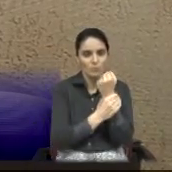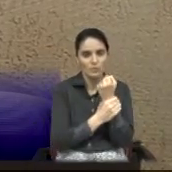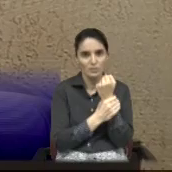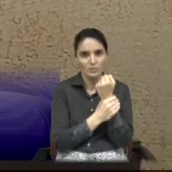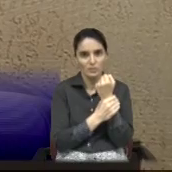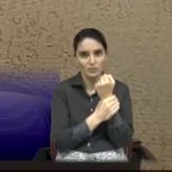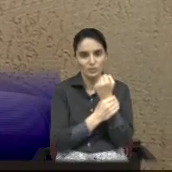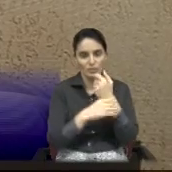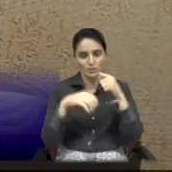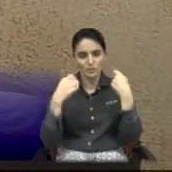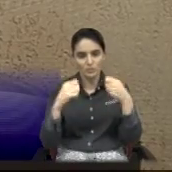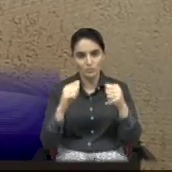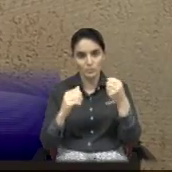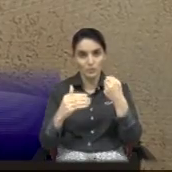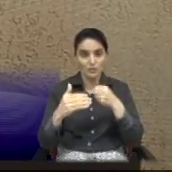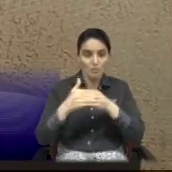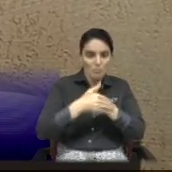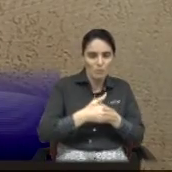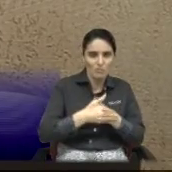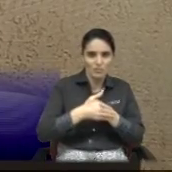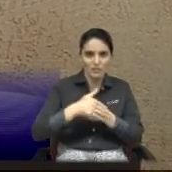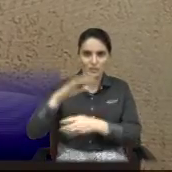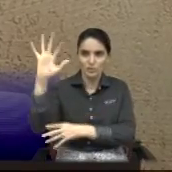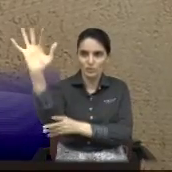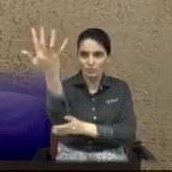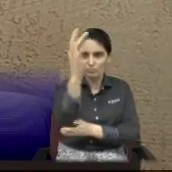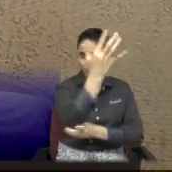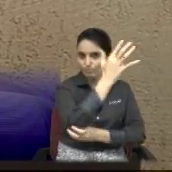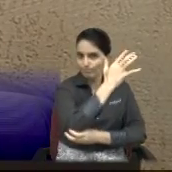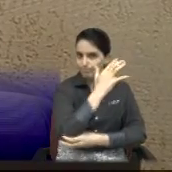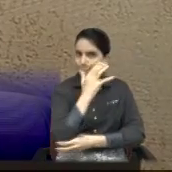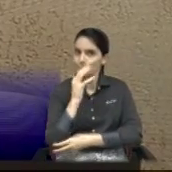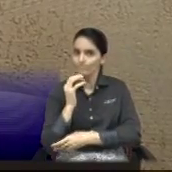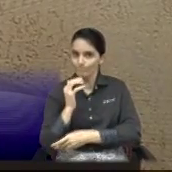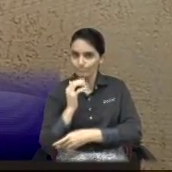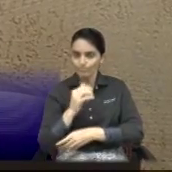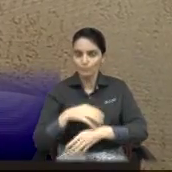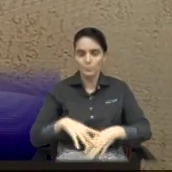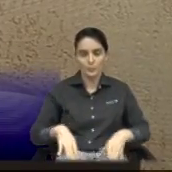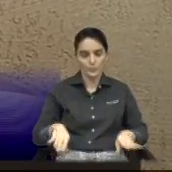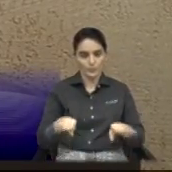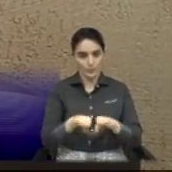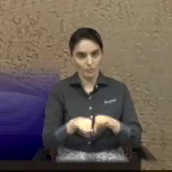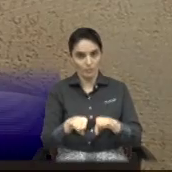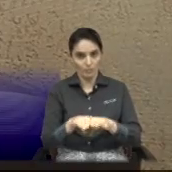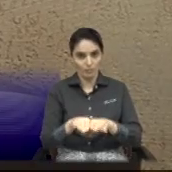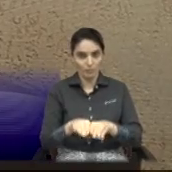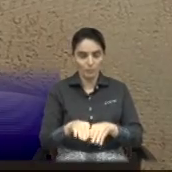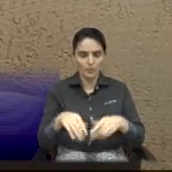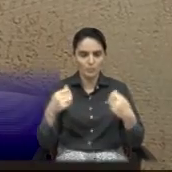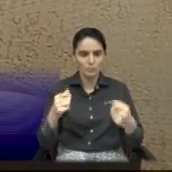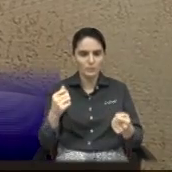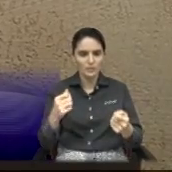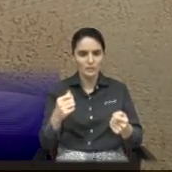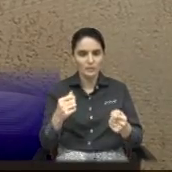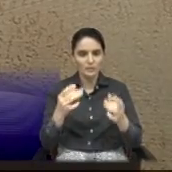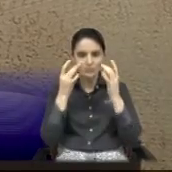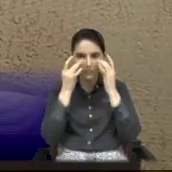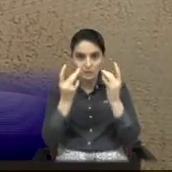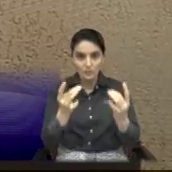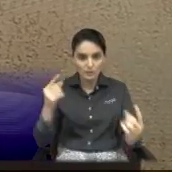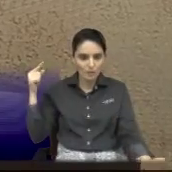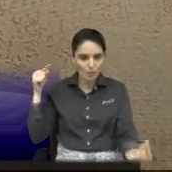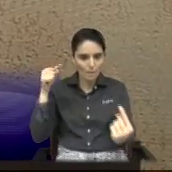para a sobrevivência da espécie, existe nos cursos de água da região, são objetivos constantes que não podem jamais